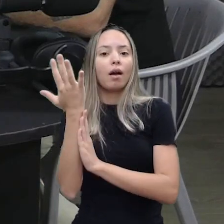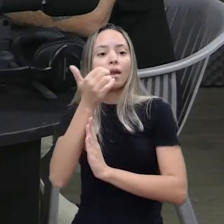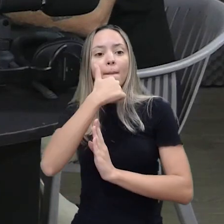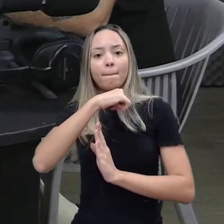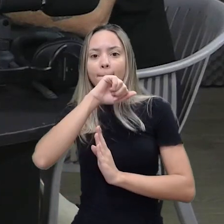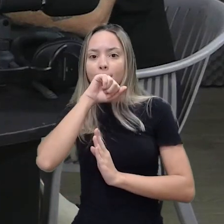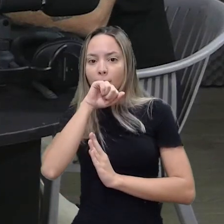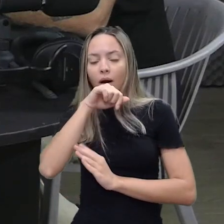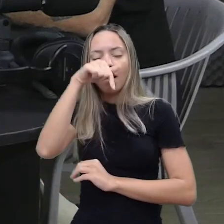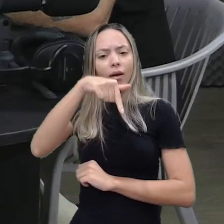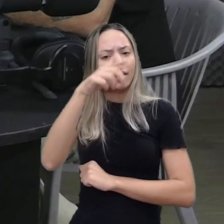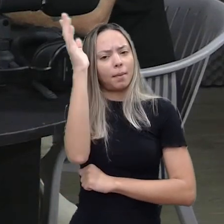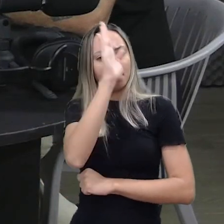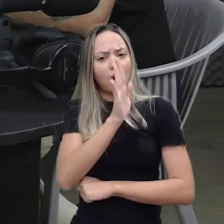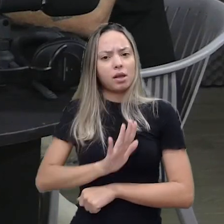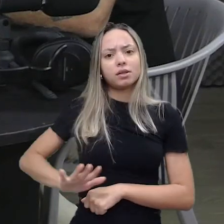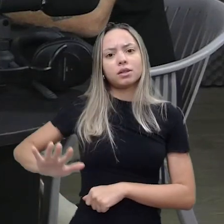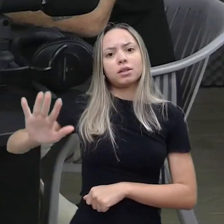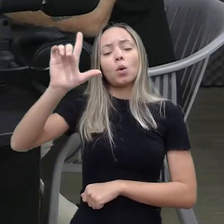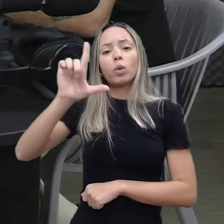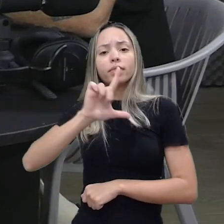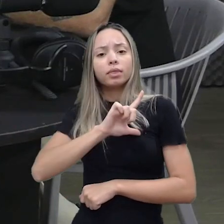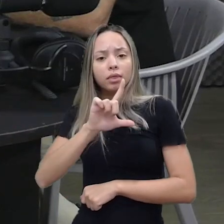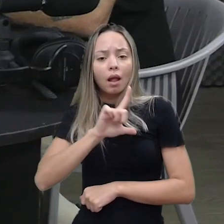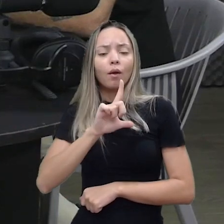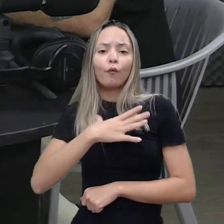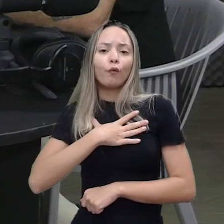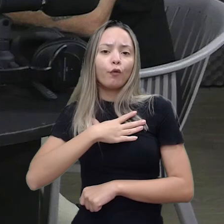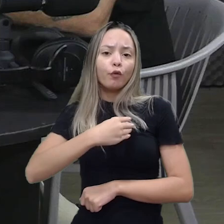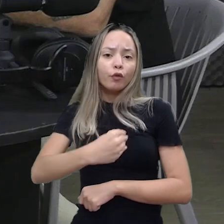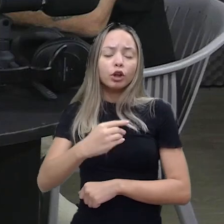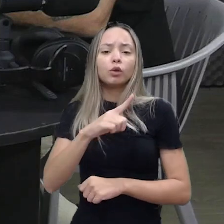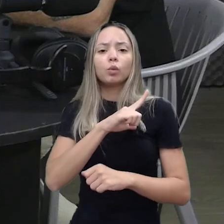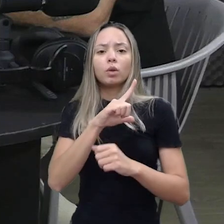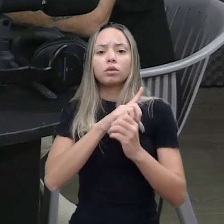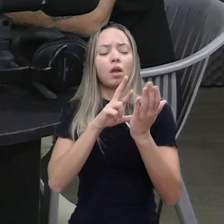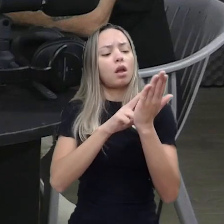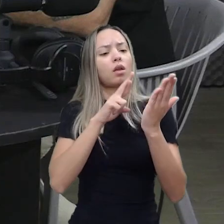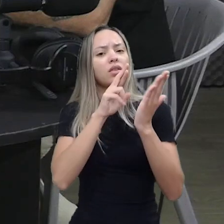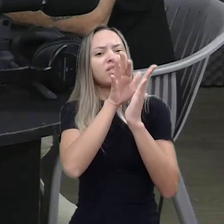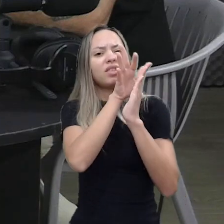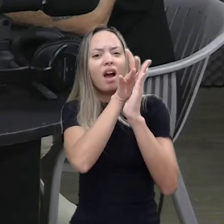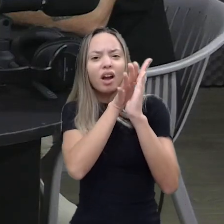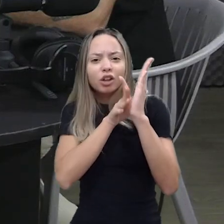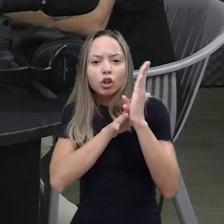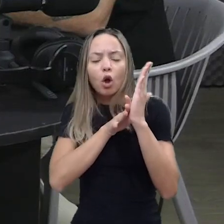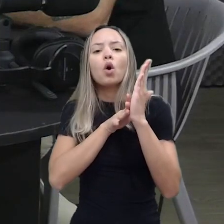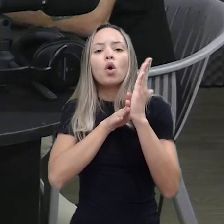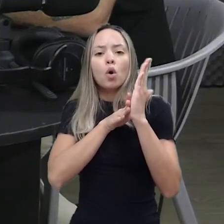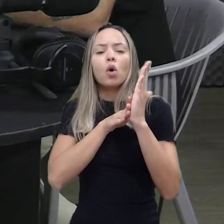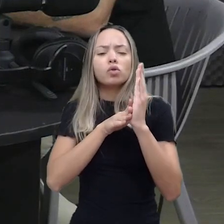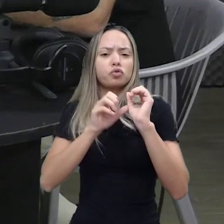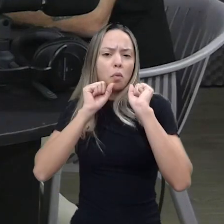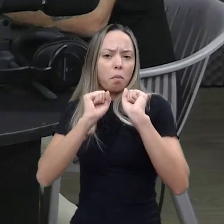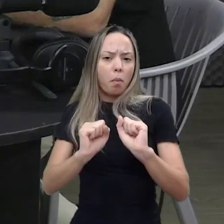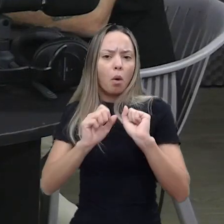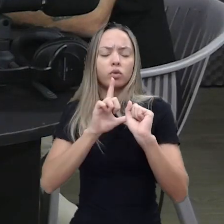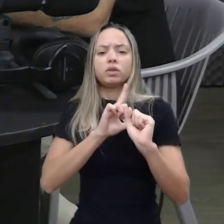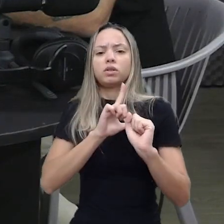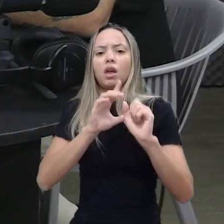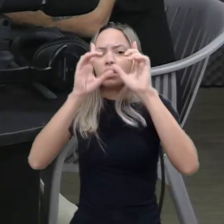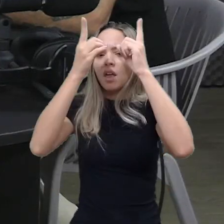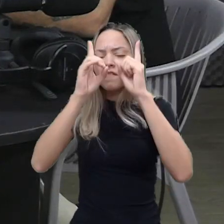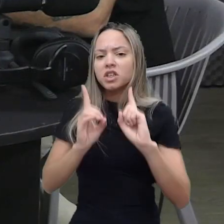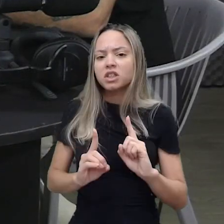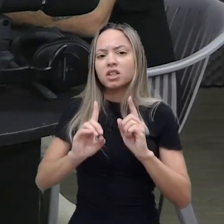pelo Brasil afora, que tem um filho com um diagnóstico, seja um diagnóstico de síndrome, de um transtorno, né, seja